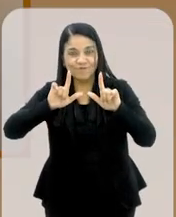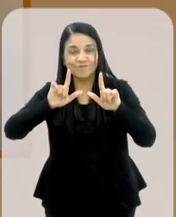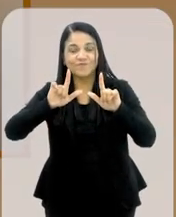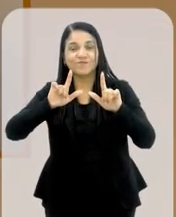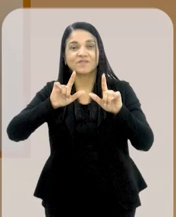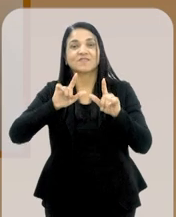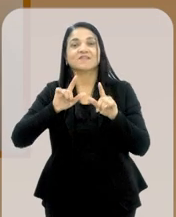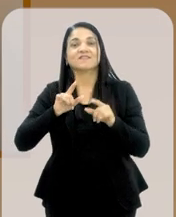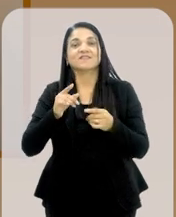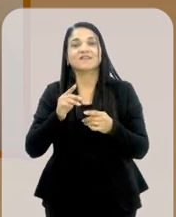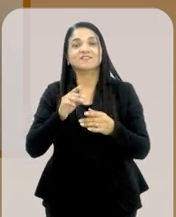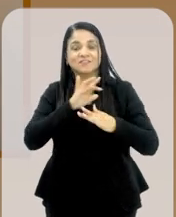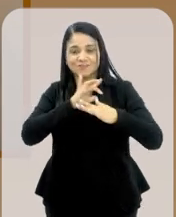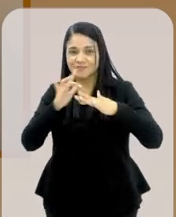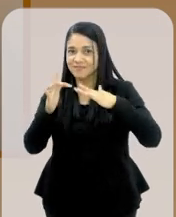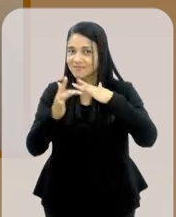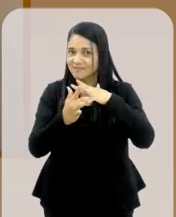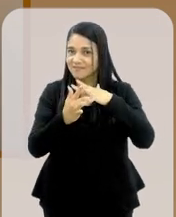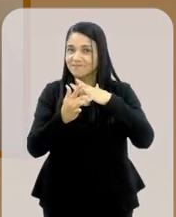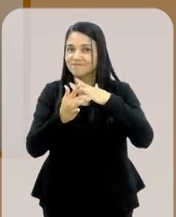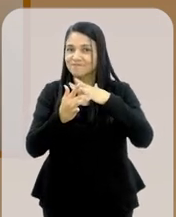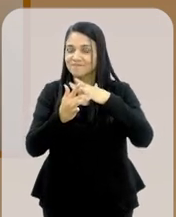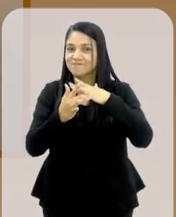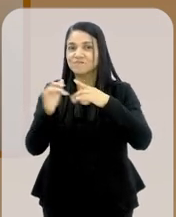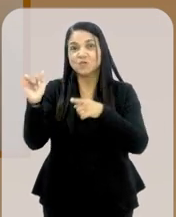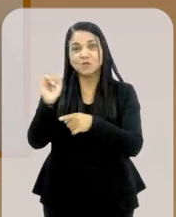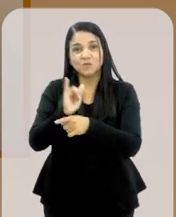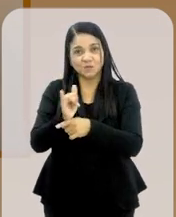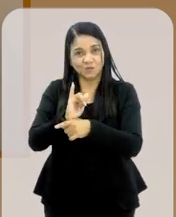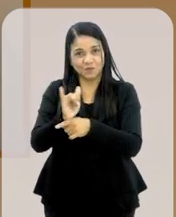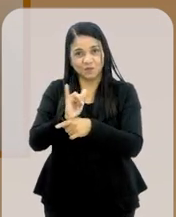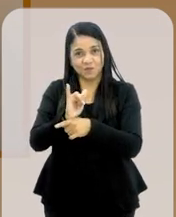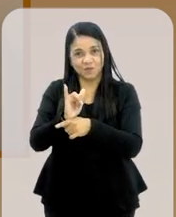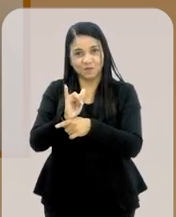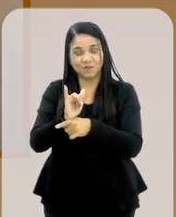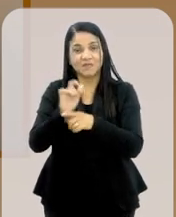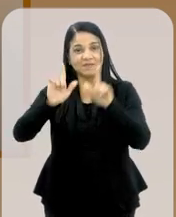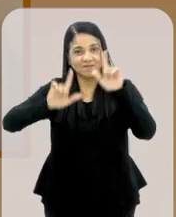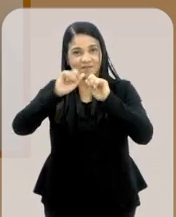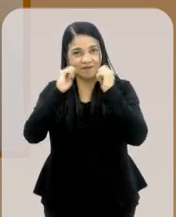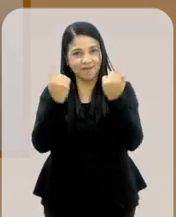esse programa, acesse as nossas redes sociais e o nosso